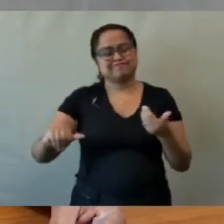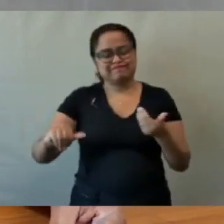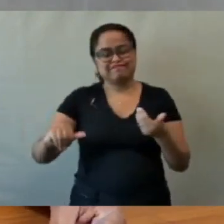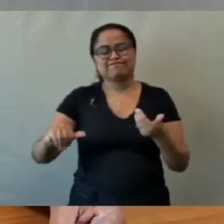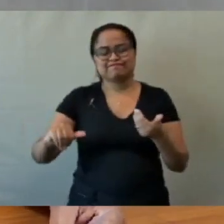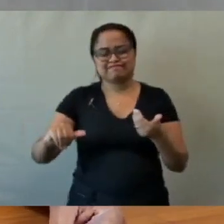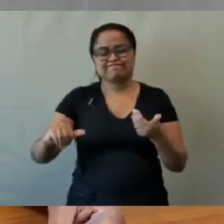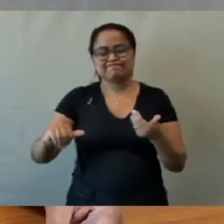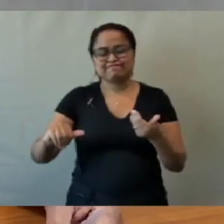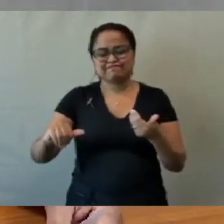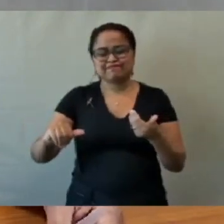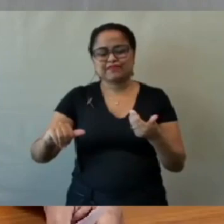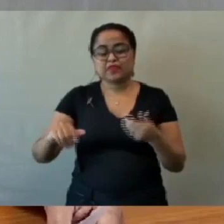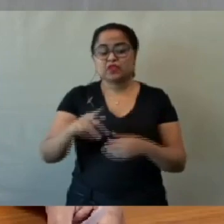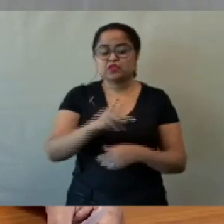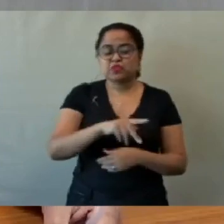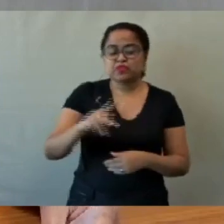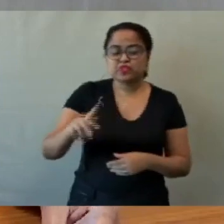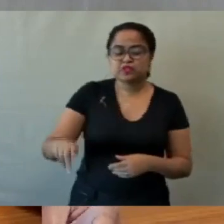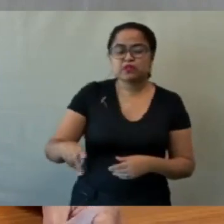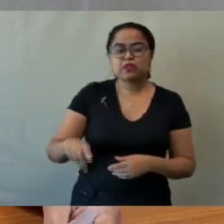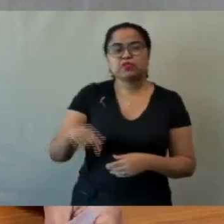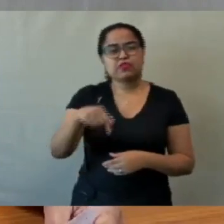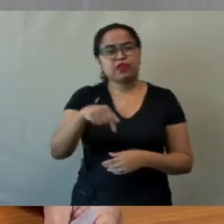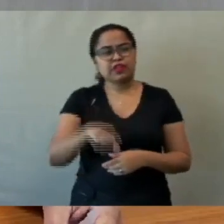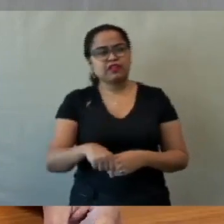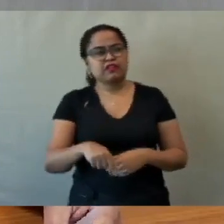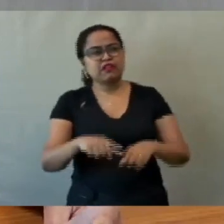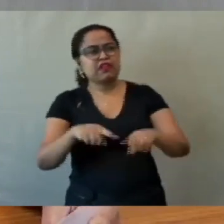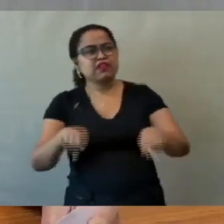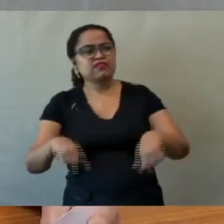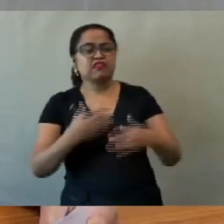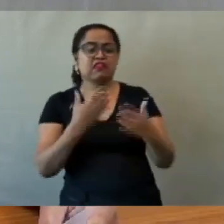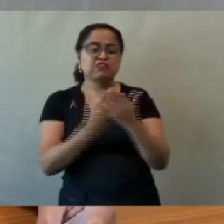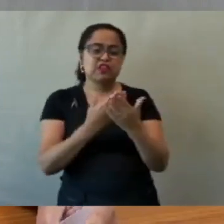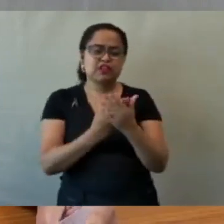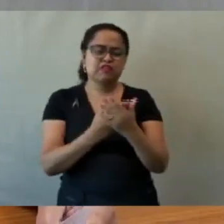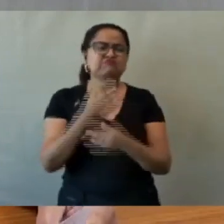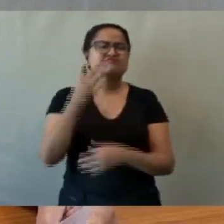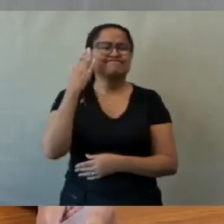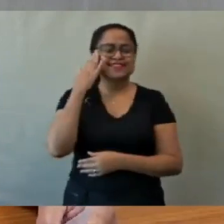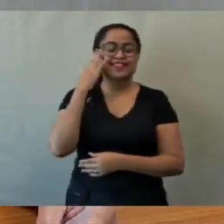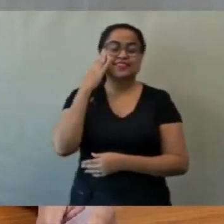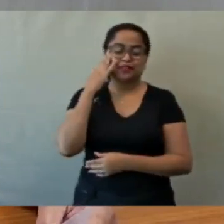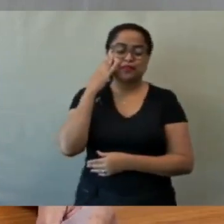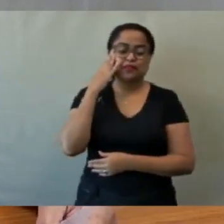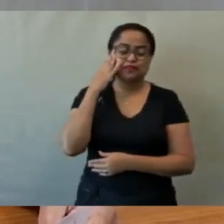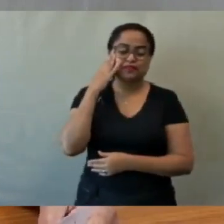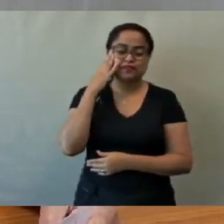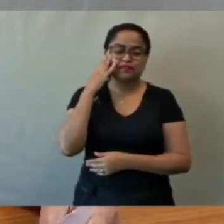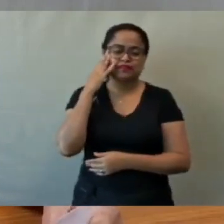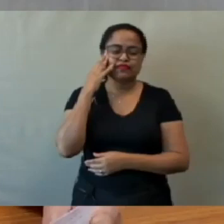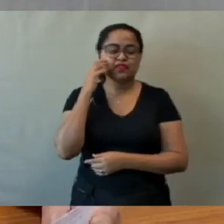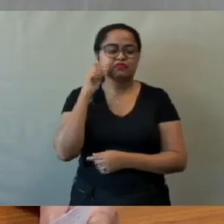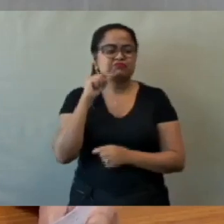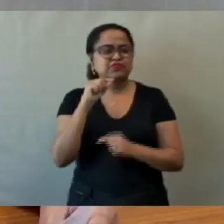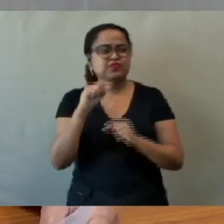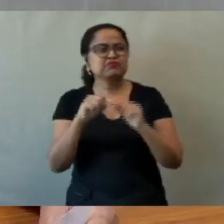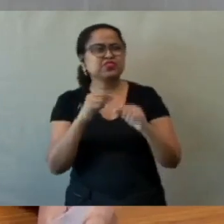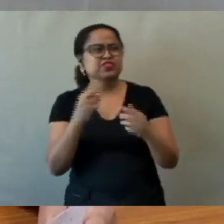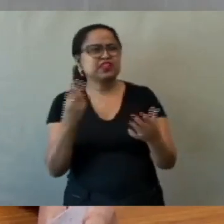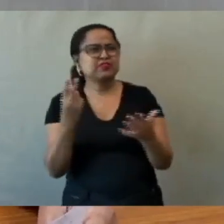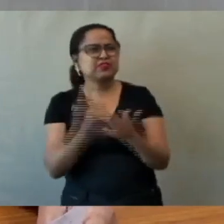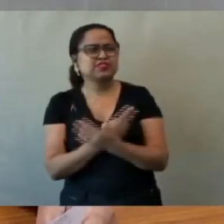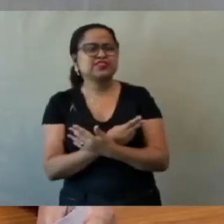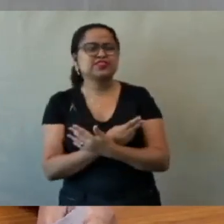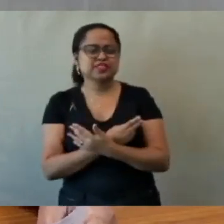Os professores que estão aqui, né, que estão em sala de aulas, eles sabem o que a gente passa. Né, nós,